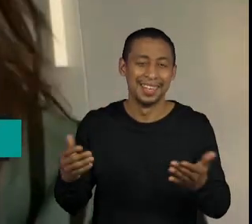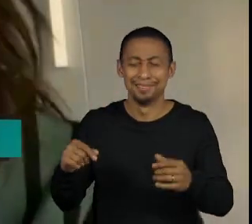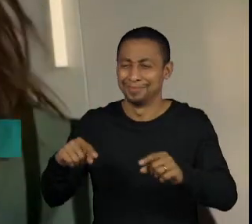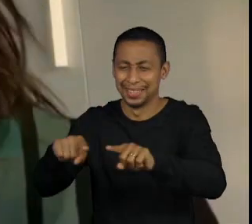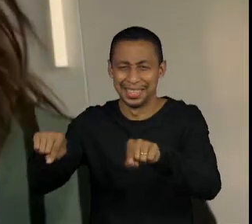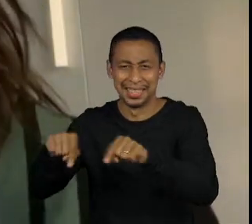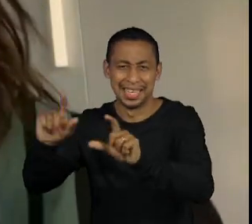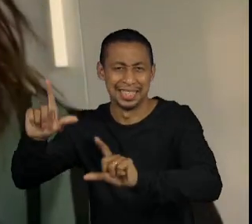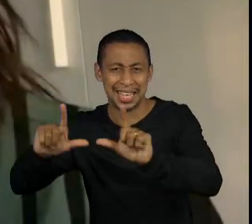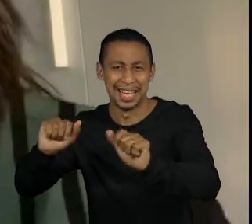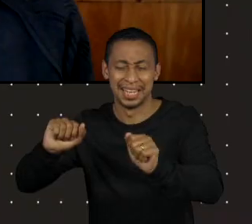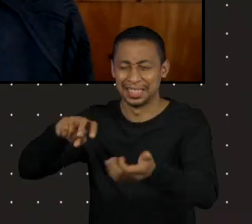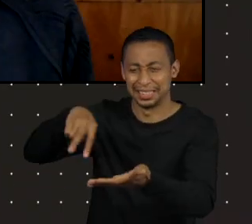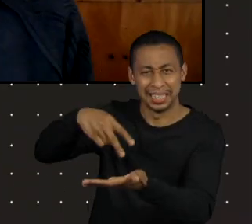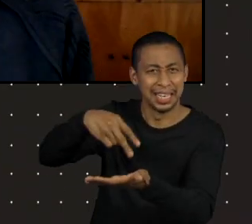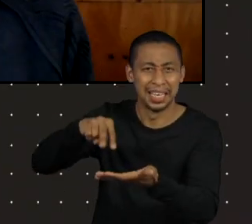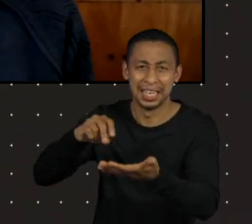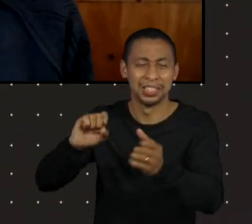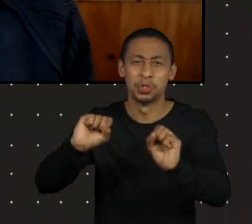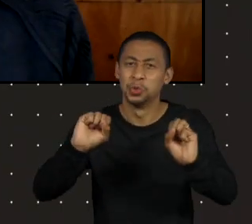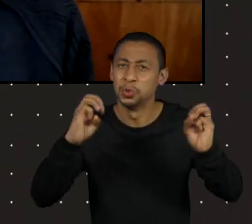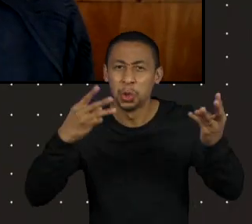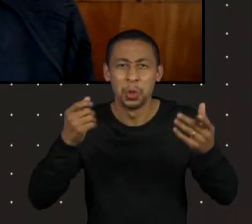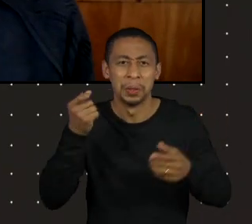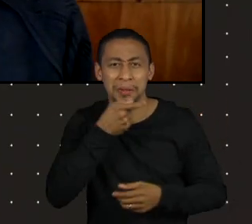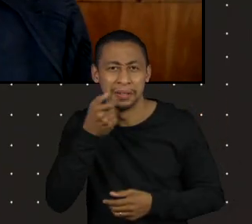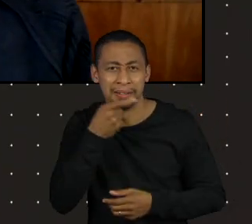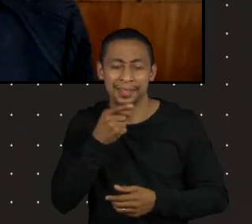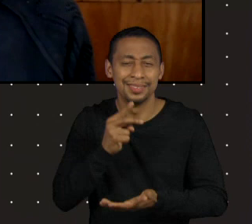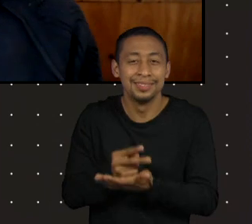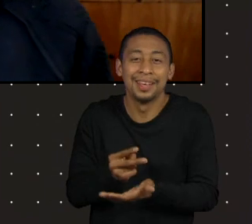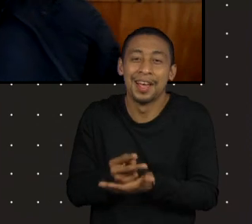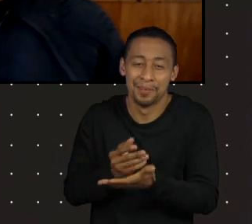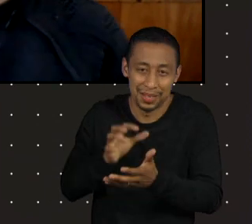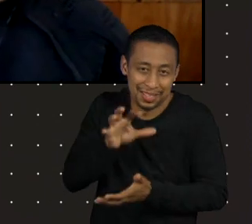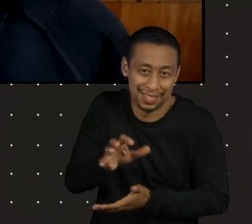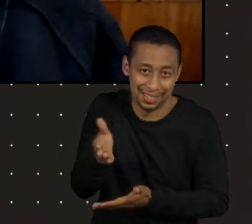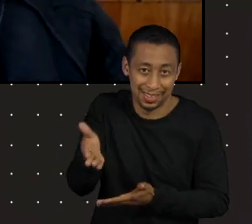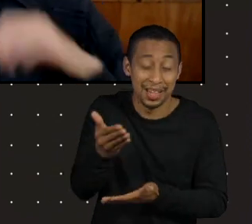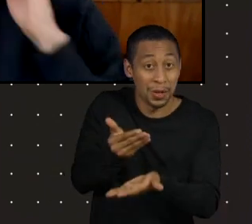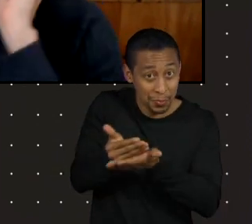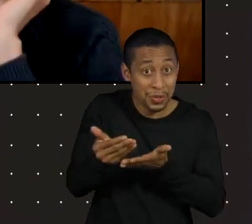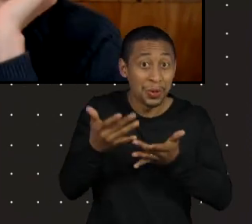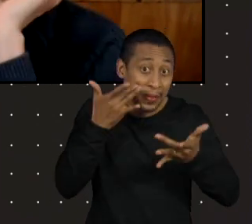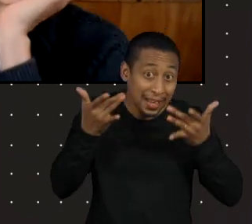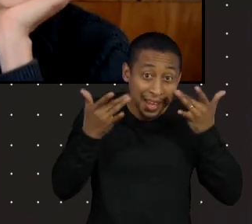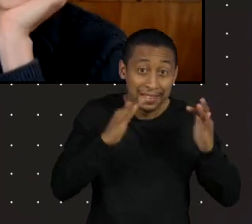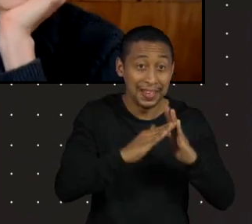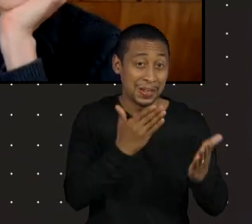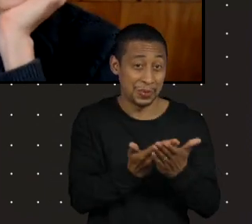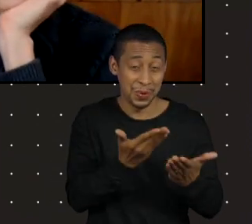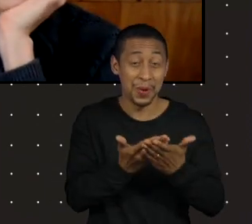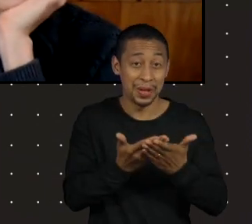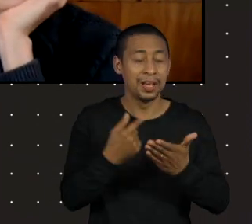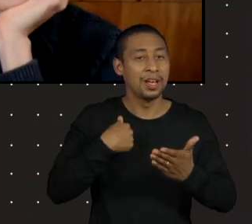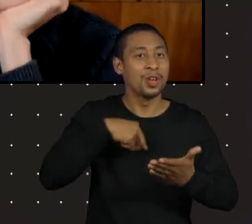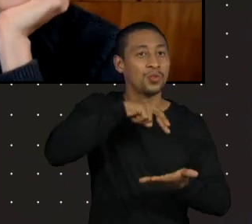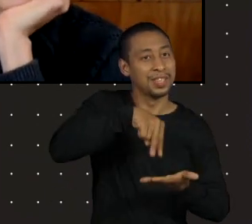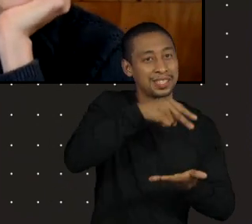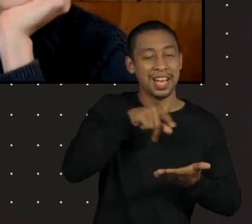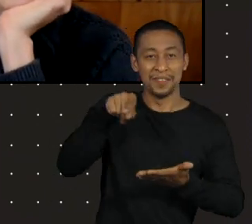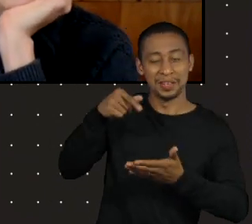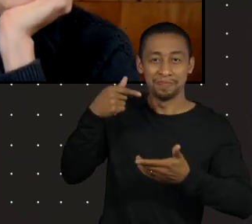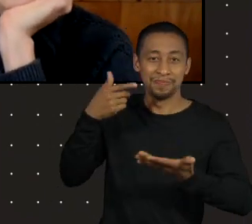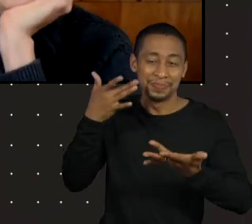sala, dança, tinha show de humor, sempre foi assim. Ela começou a fazer teatro na escola muito cedo, eu dançava, a gente